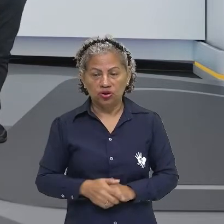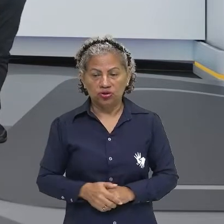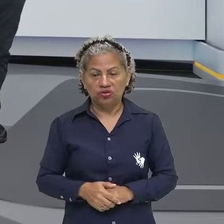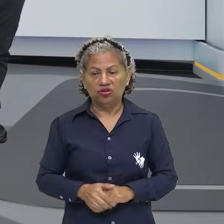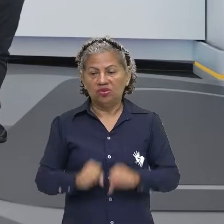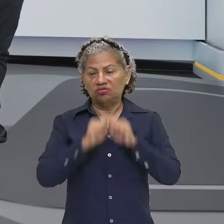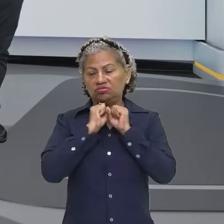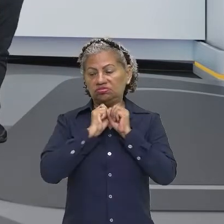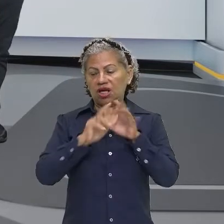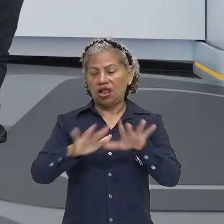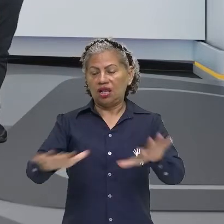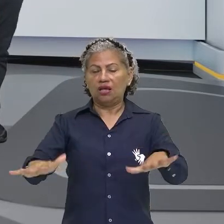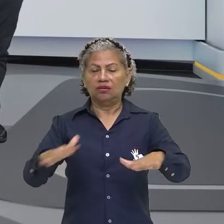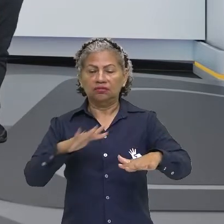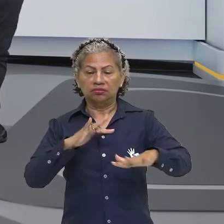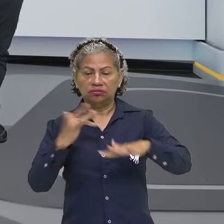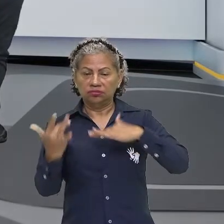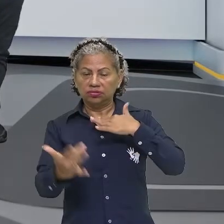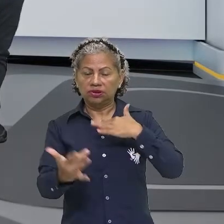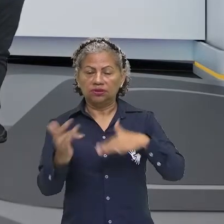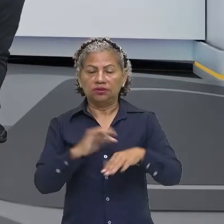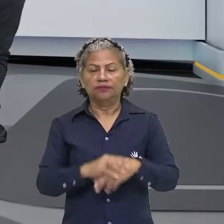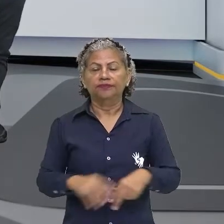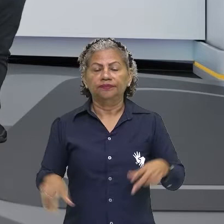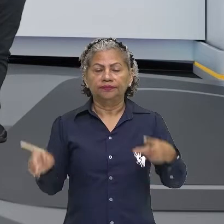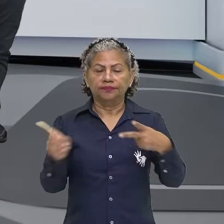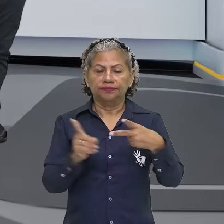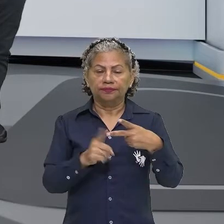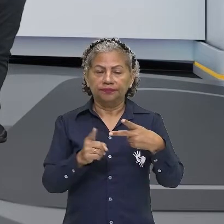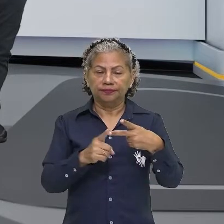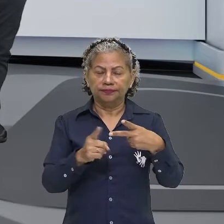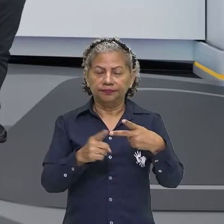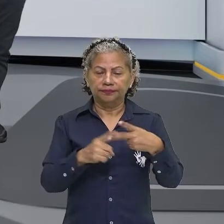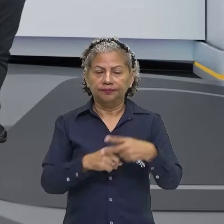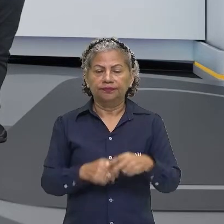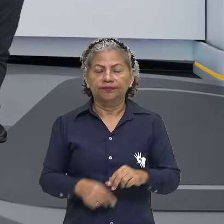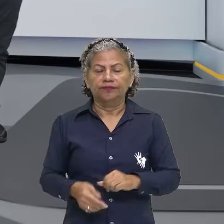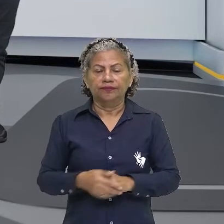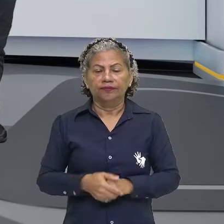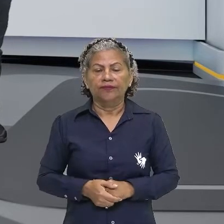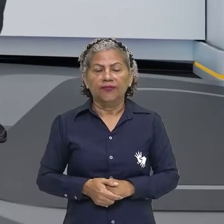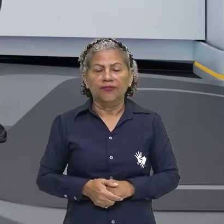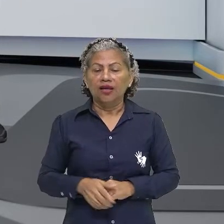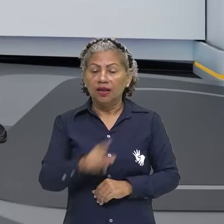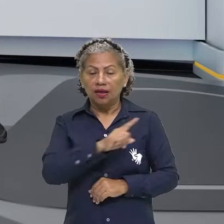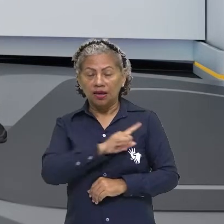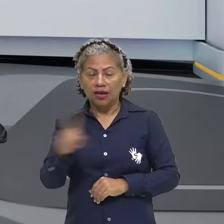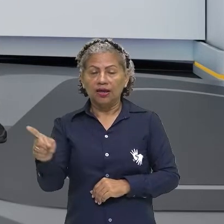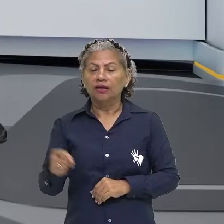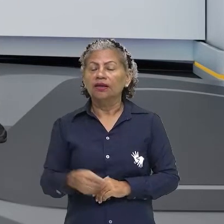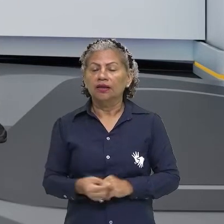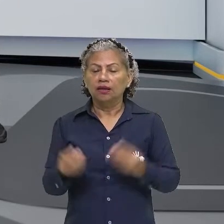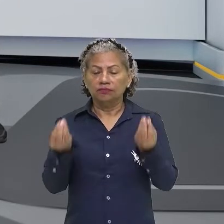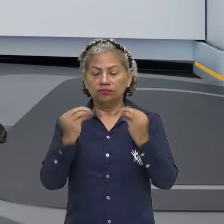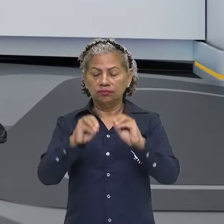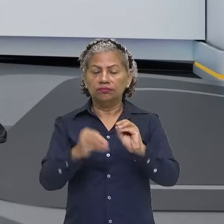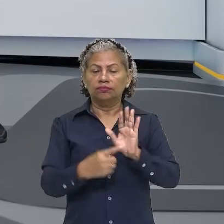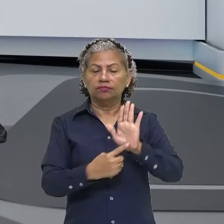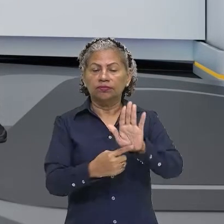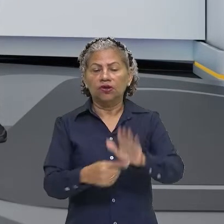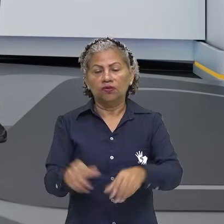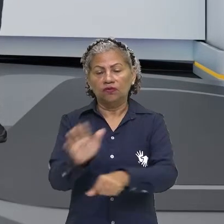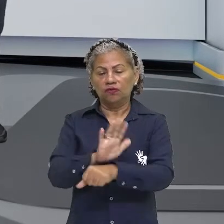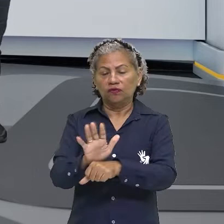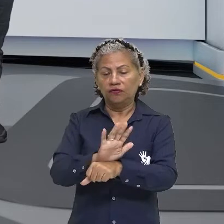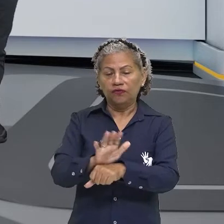redes sociais, tá? Vamos para a próxima dica. Não postar fotos ou vídeos de amigos sem